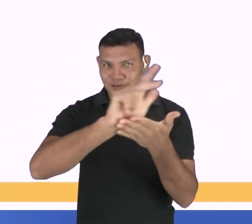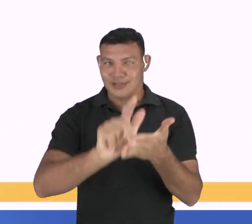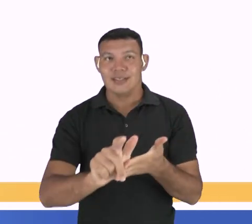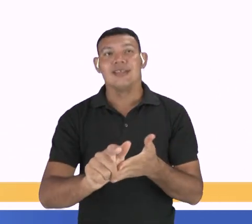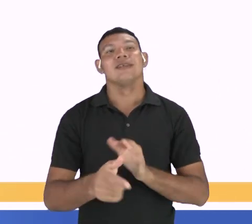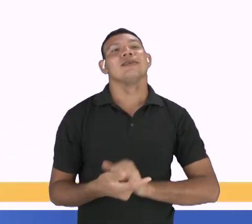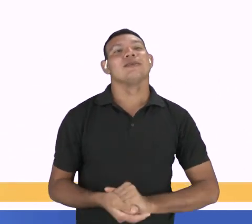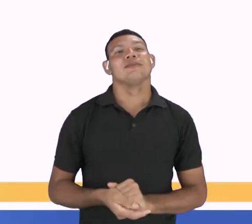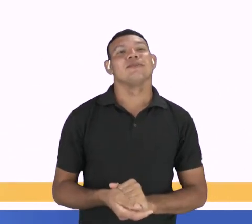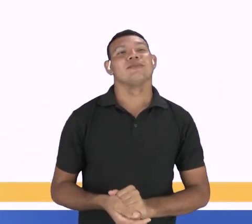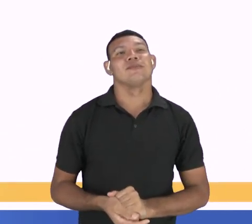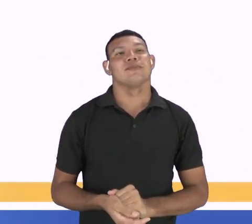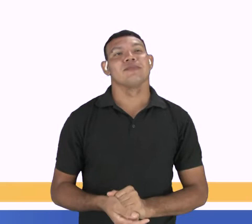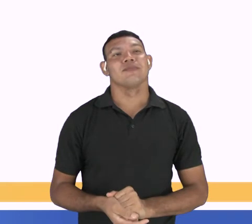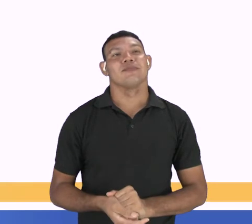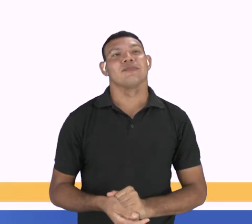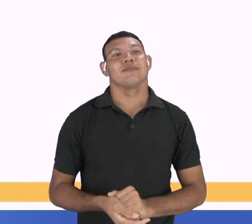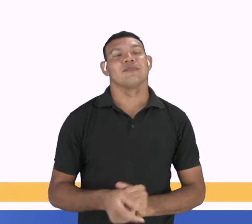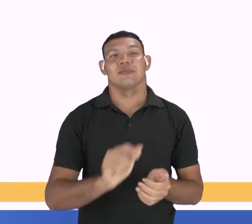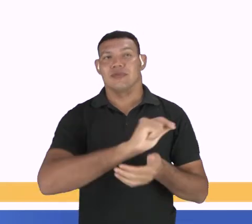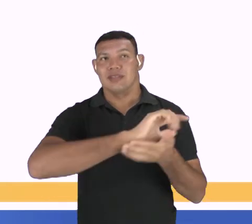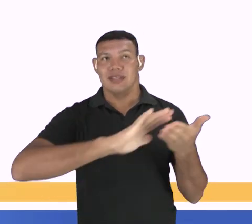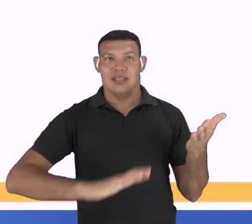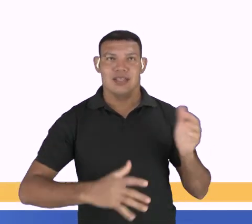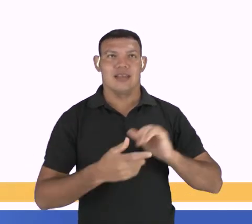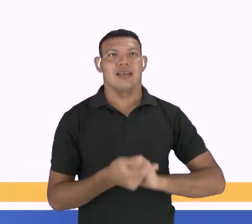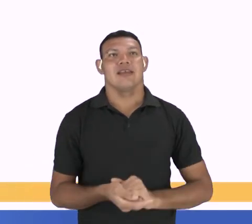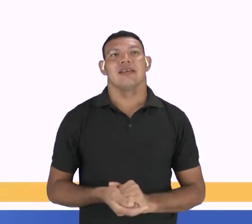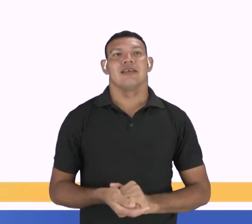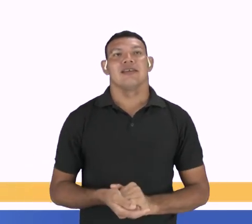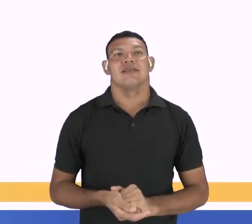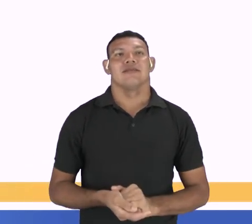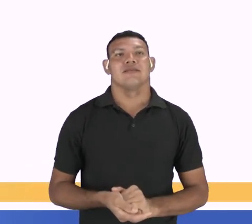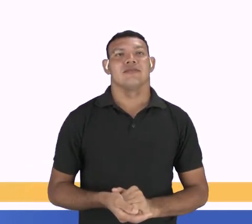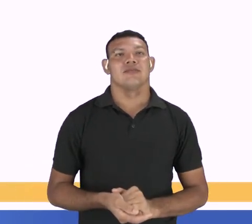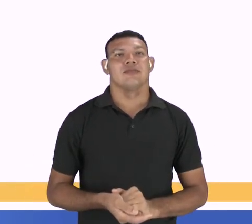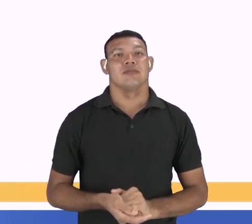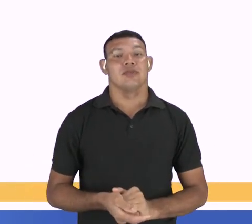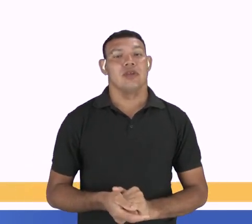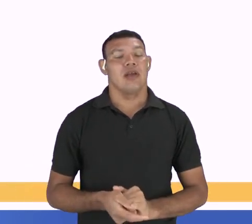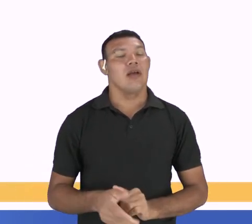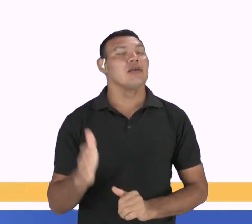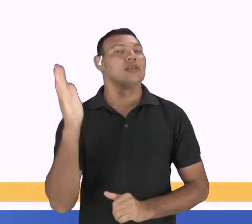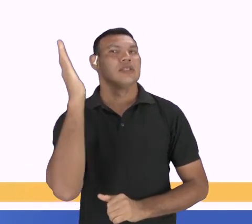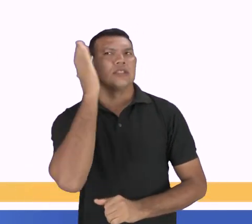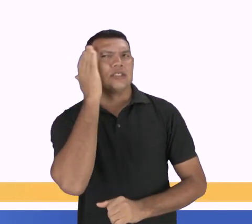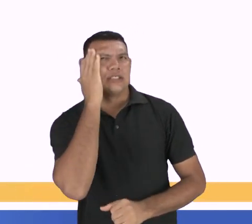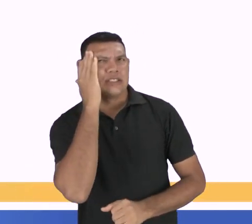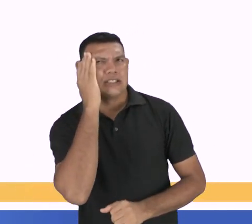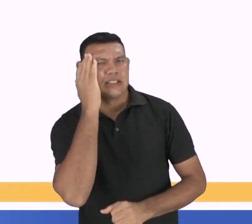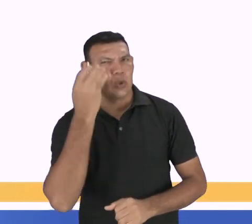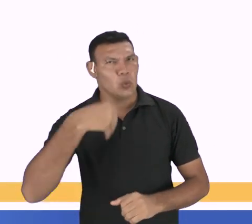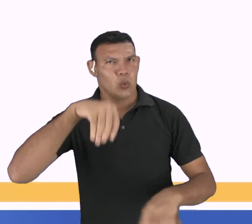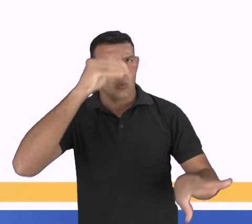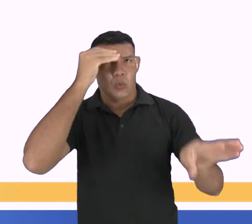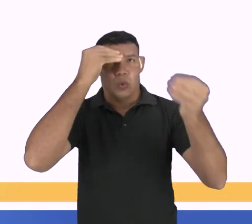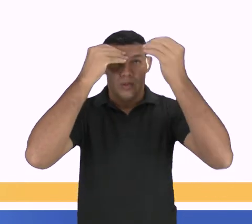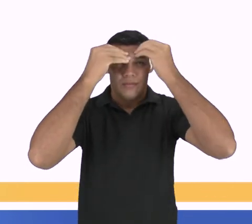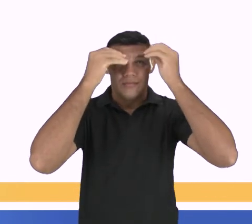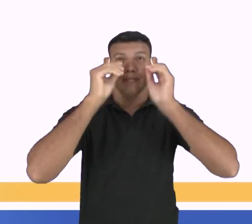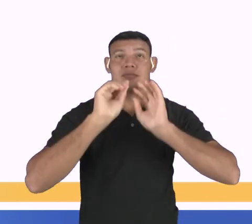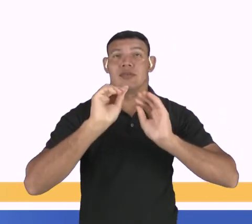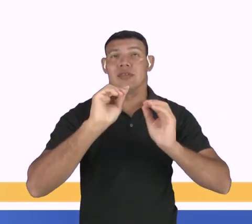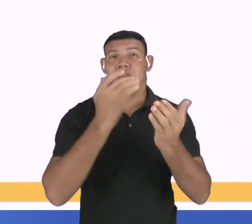primeira imagem, né? Então, observem aí na tela. Levando em consideração tudo que você viu nessa aula, na sua opinião,